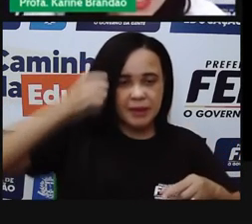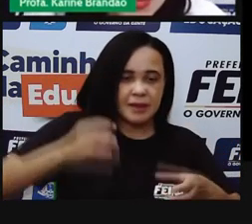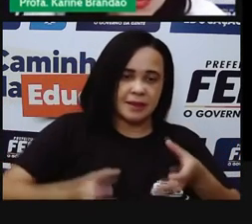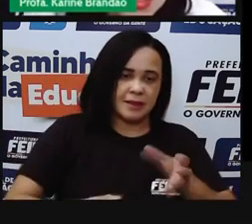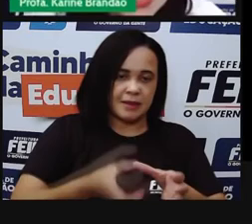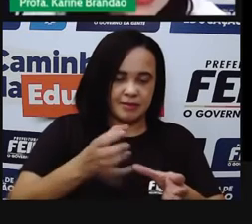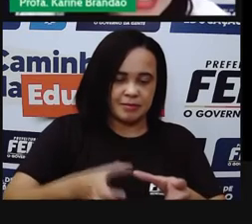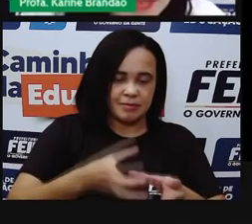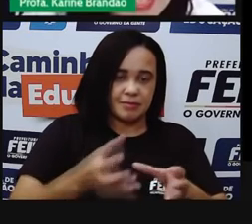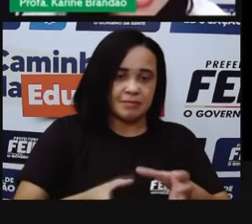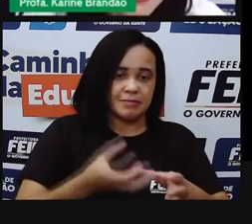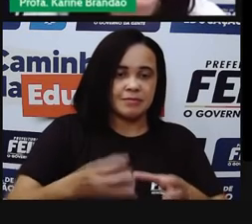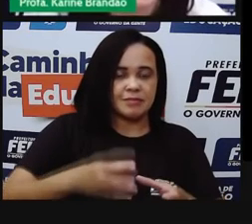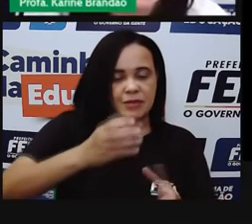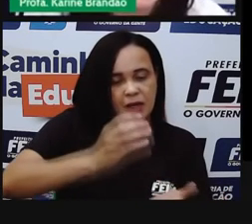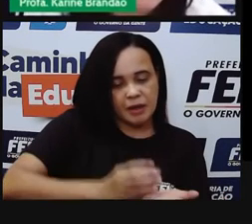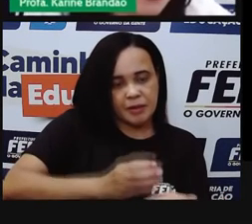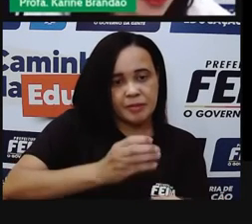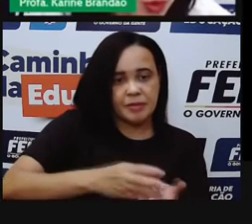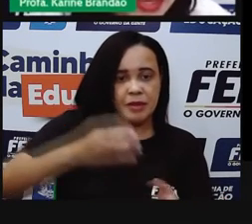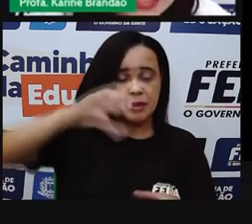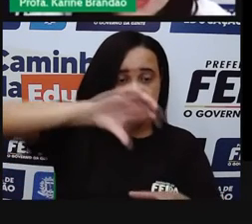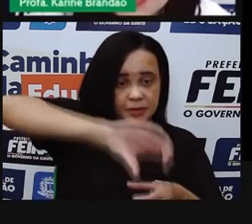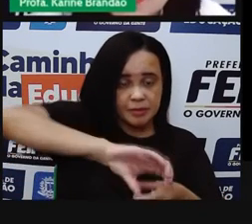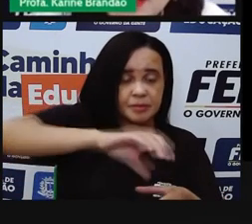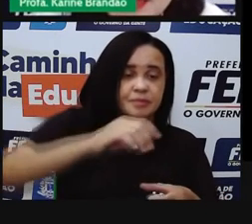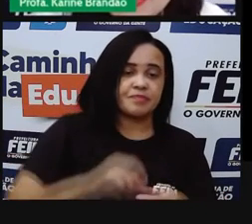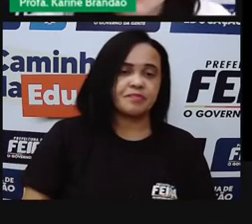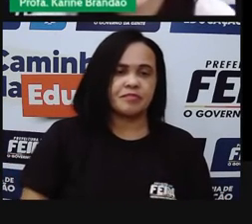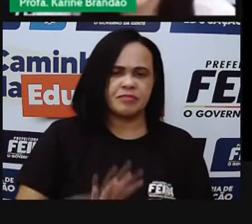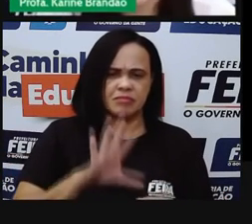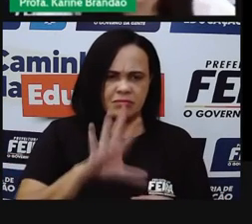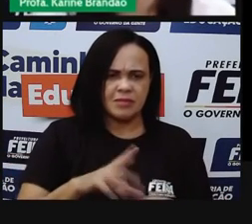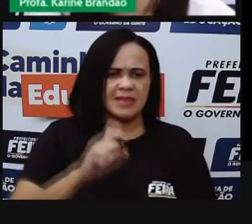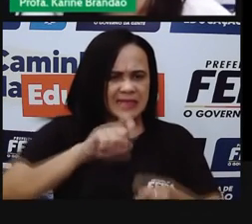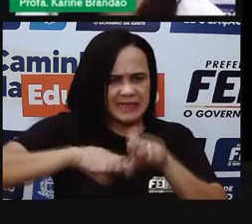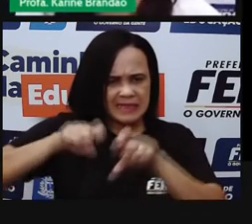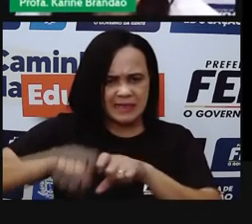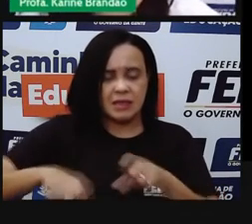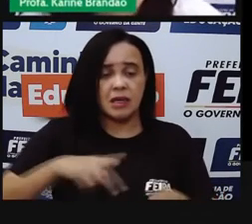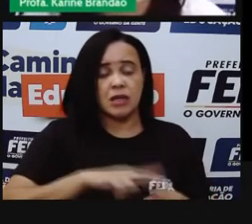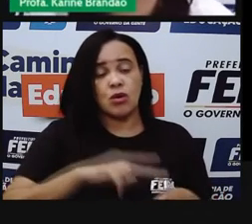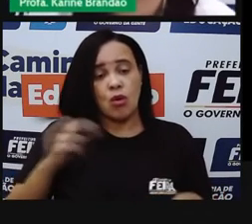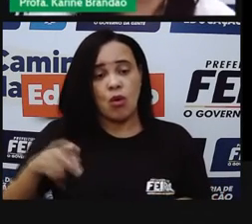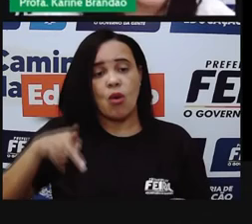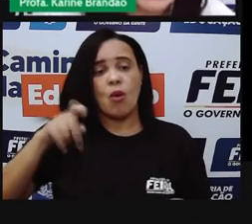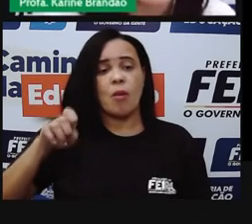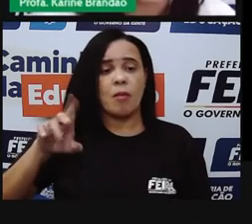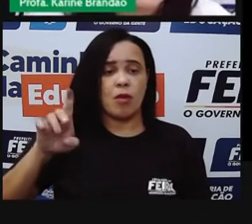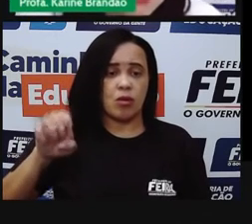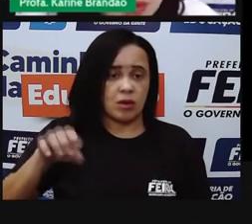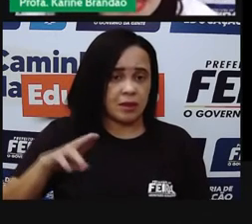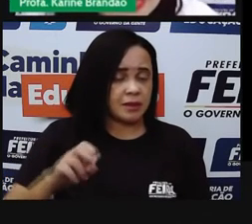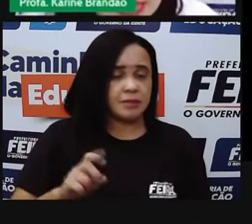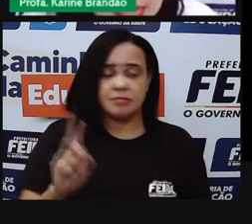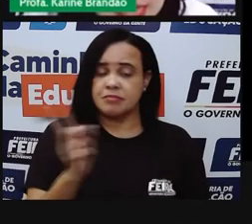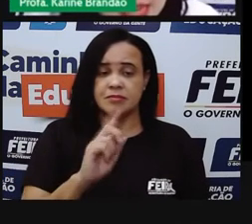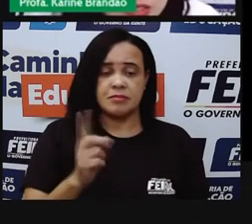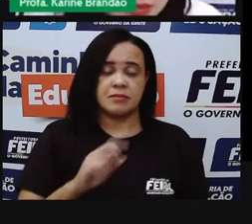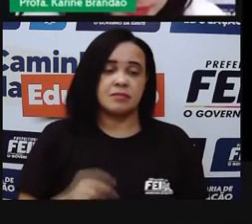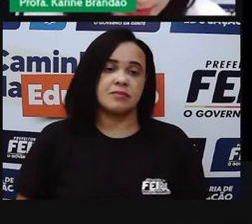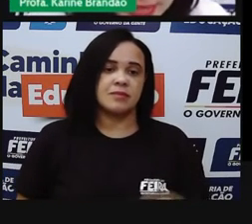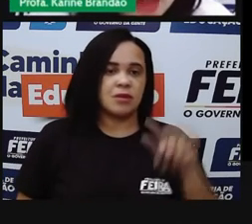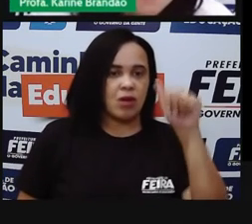nova planta surge. Teve sexo aí? Teve pólen? Teve gametas? Não. Então aí é uma reprodução assexuada,